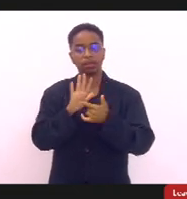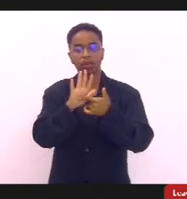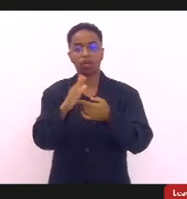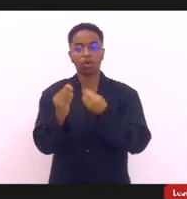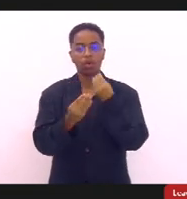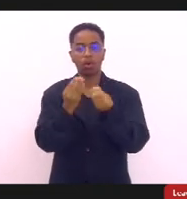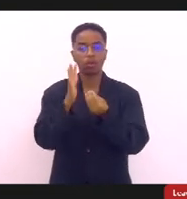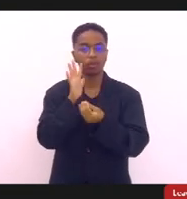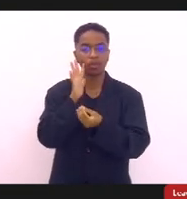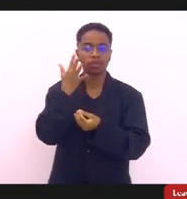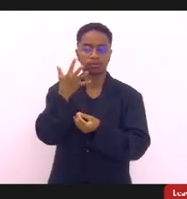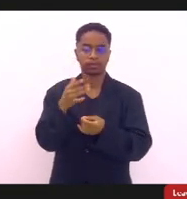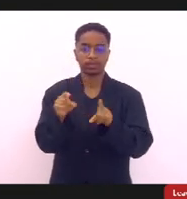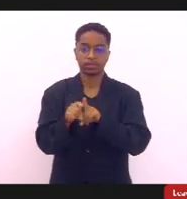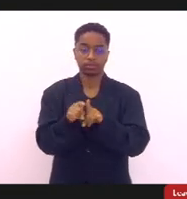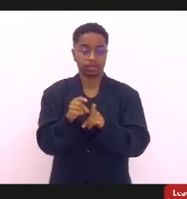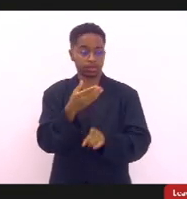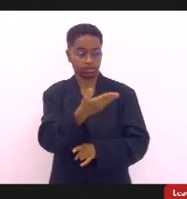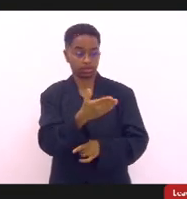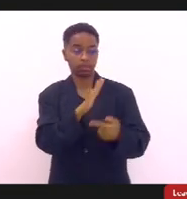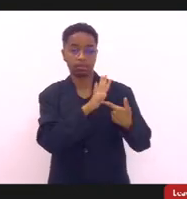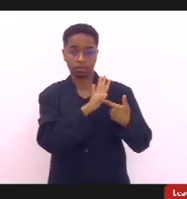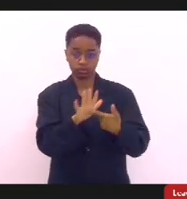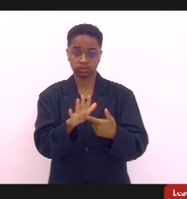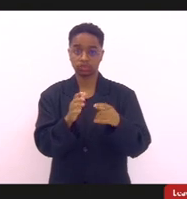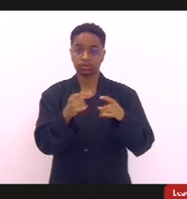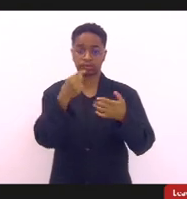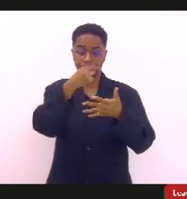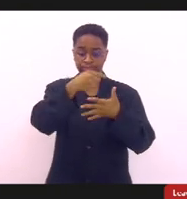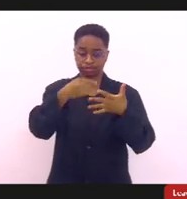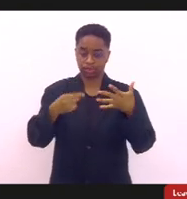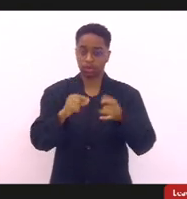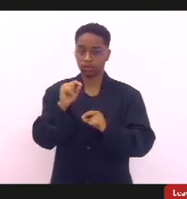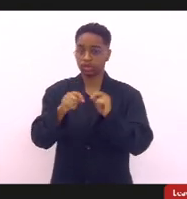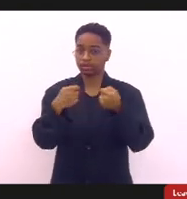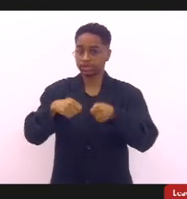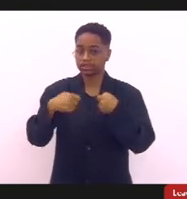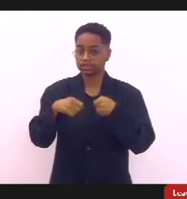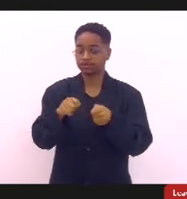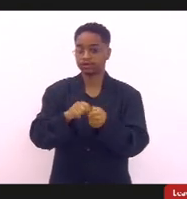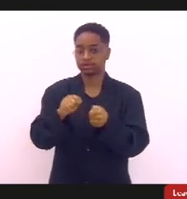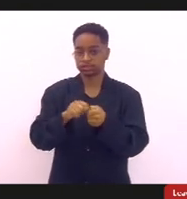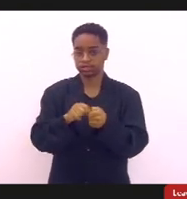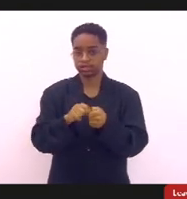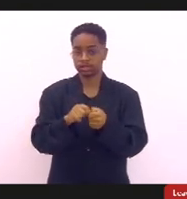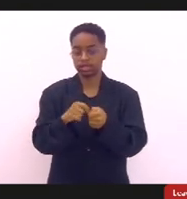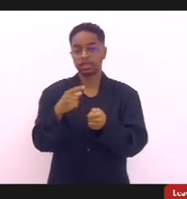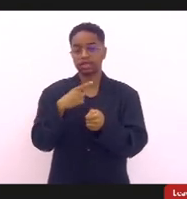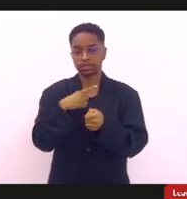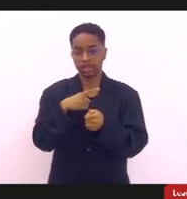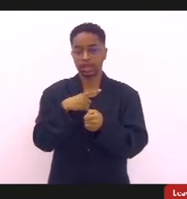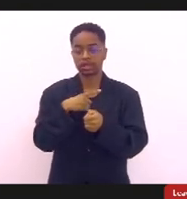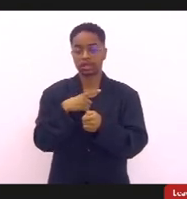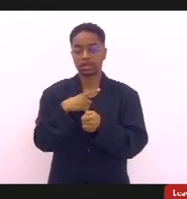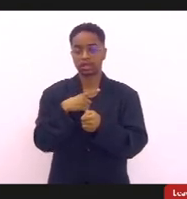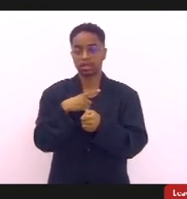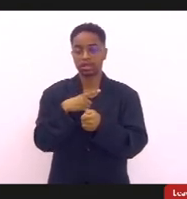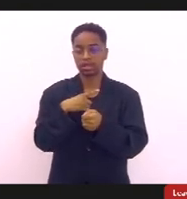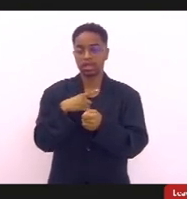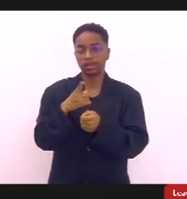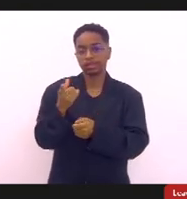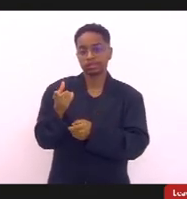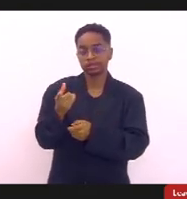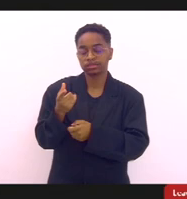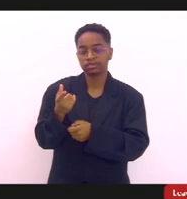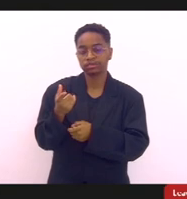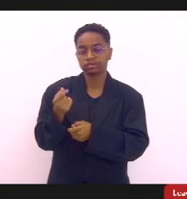brilhantemente o que precisa ser feito. A gente já sabe o que precisa ser feito. A gente tem recurso para isso, com esse dinheiro que a Alerj